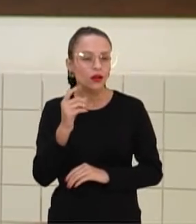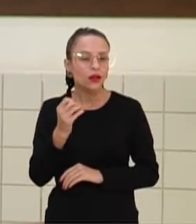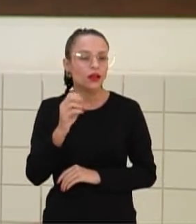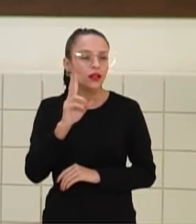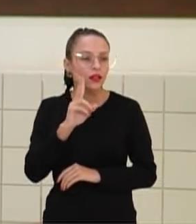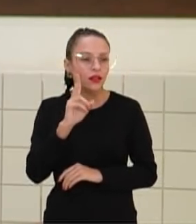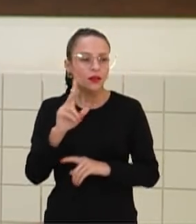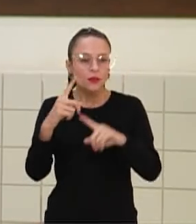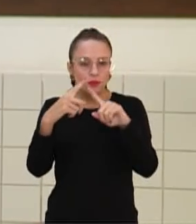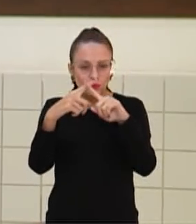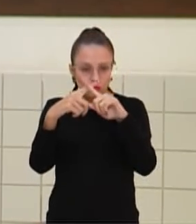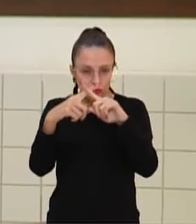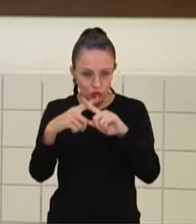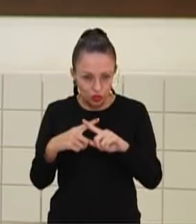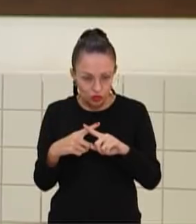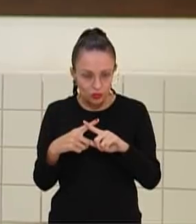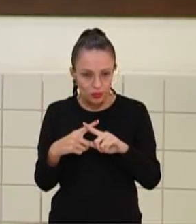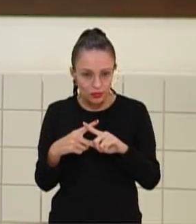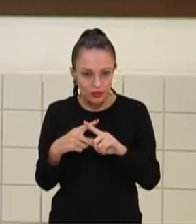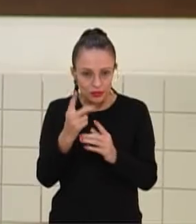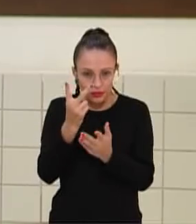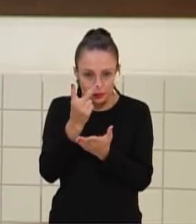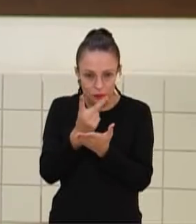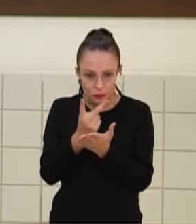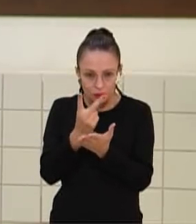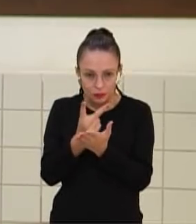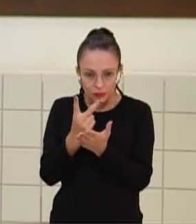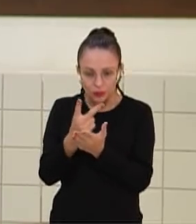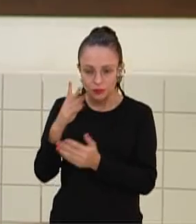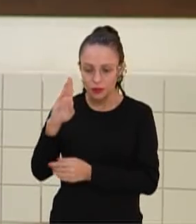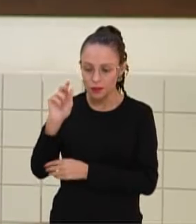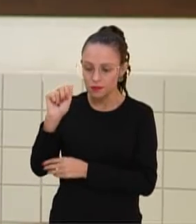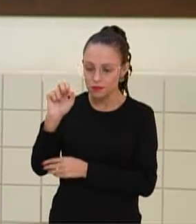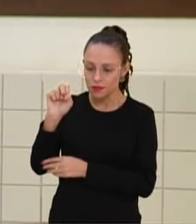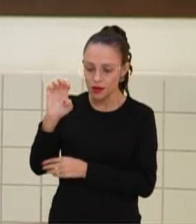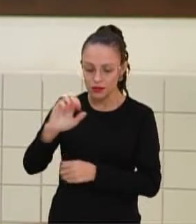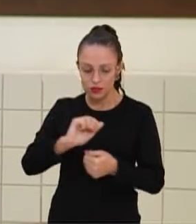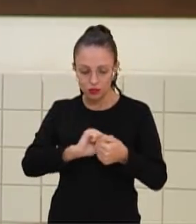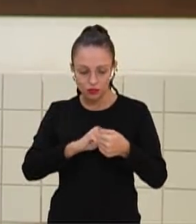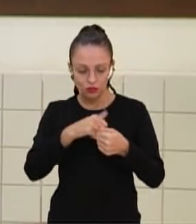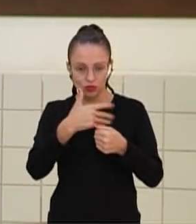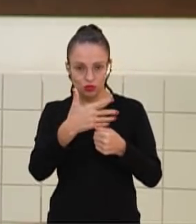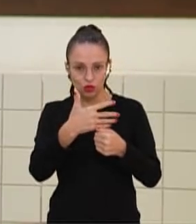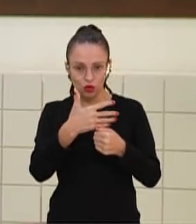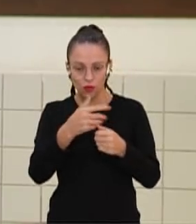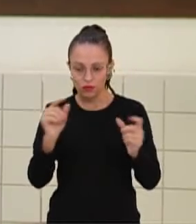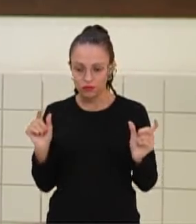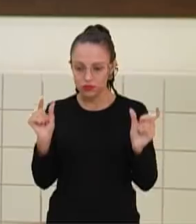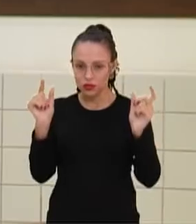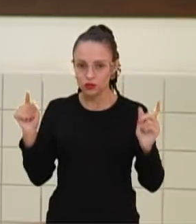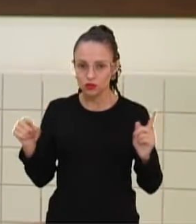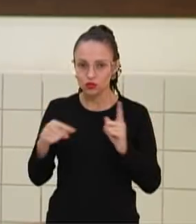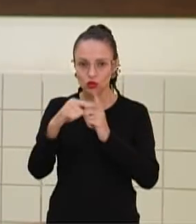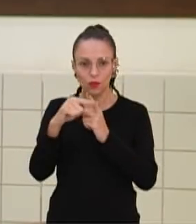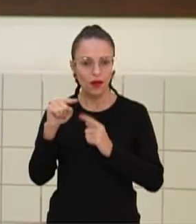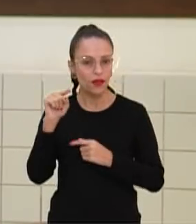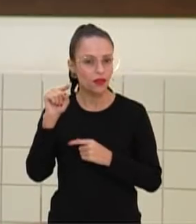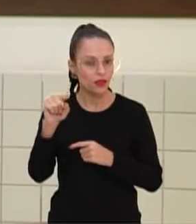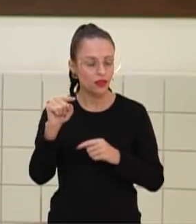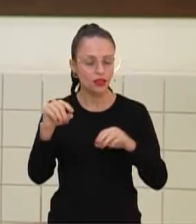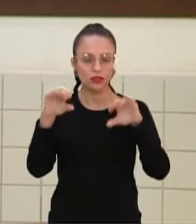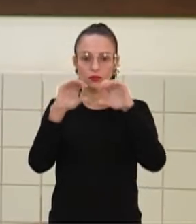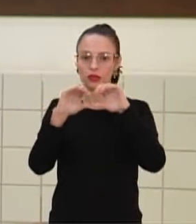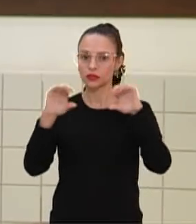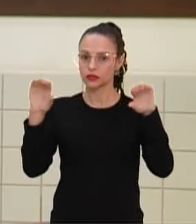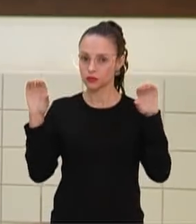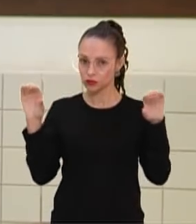tenho multiplicação de potência de mesma base, eu não somo o expoente? Então você vai usar essa propriedade para desmembrar a